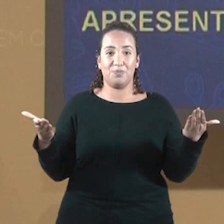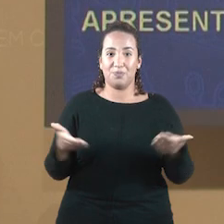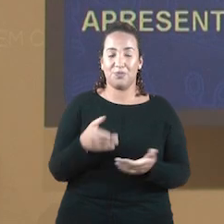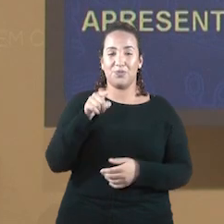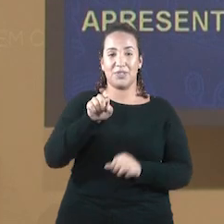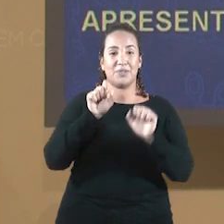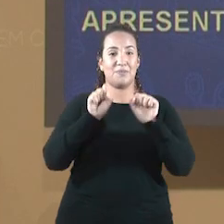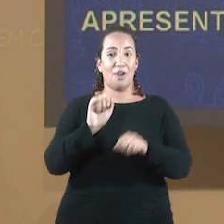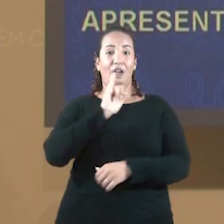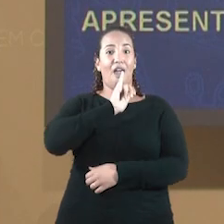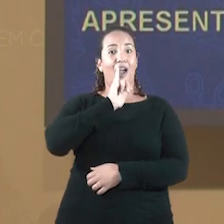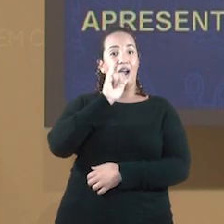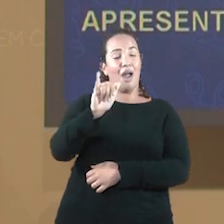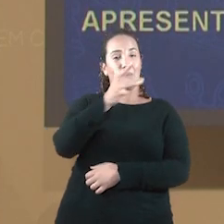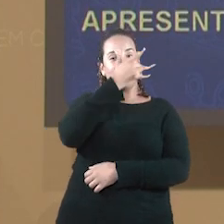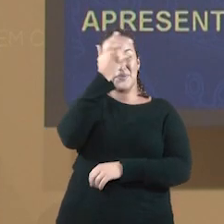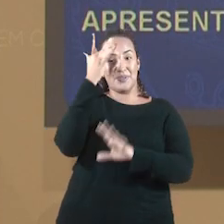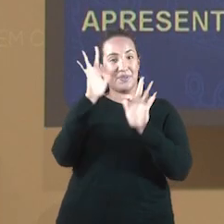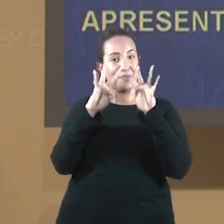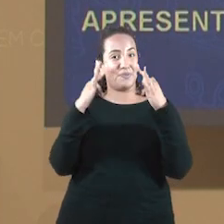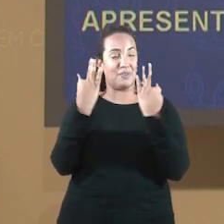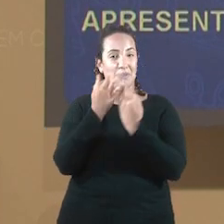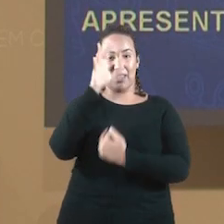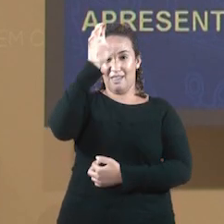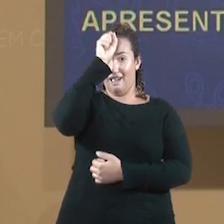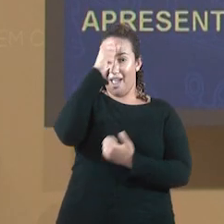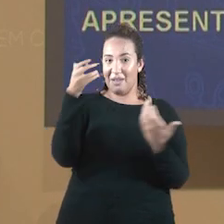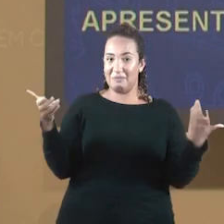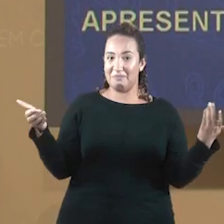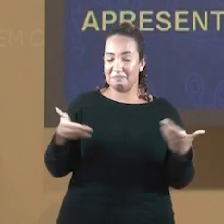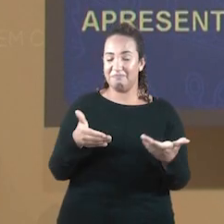ir contar ao seu familiar tudo o que você aprendeu hoje?